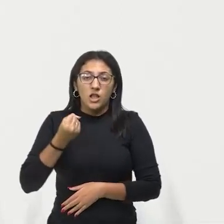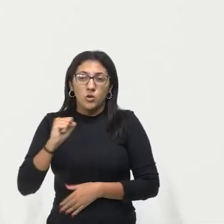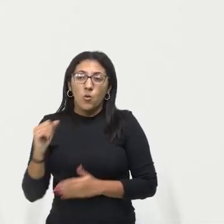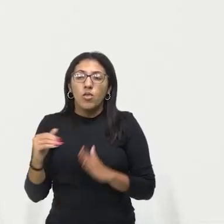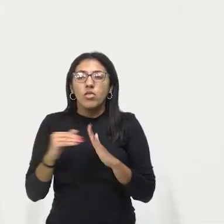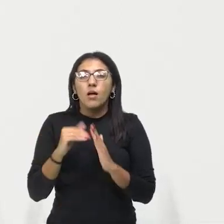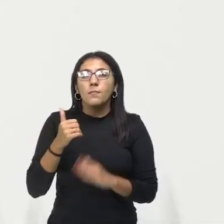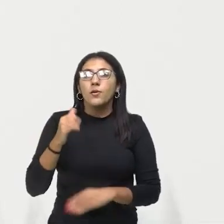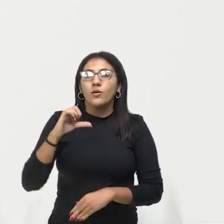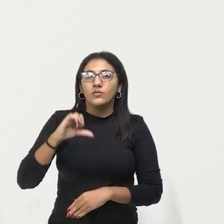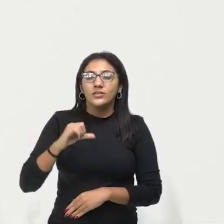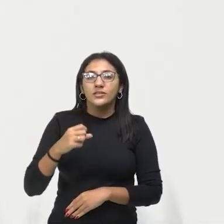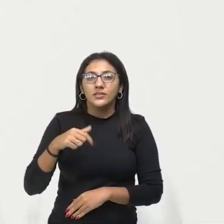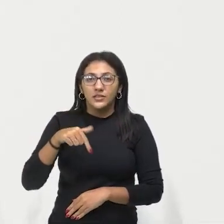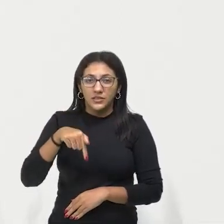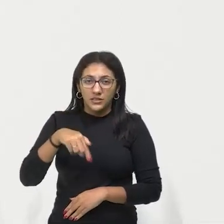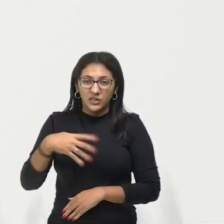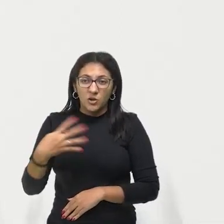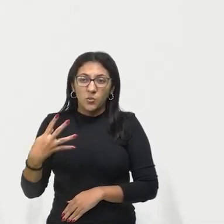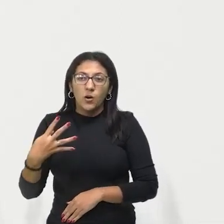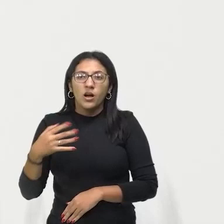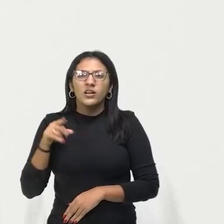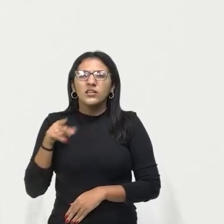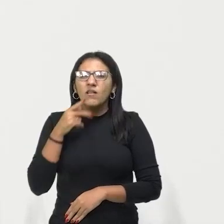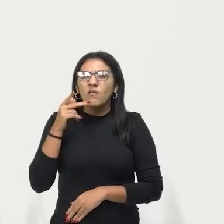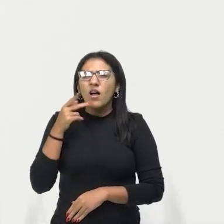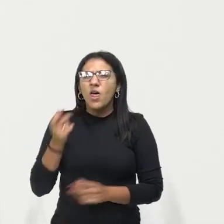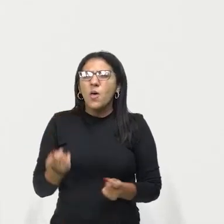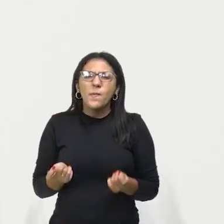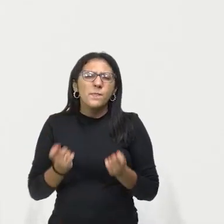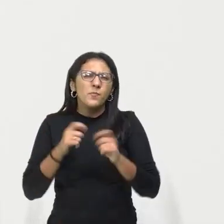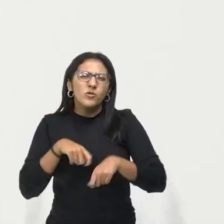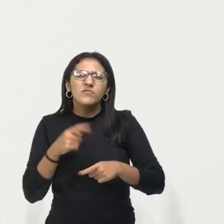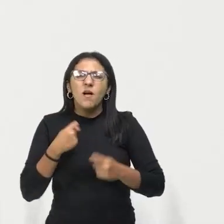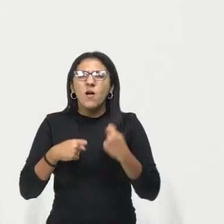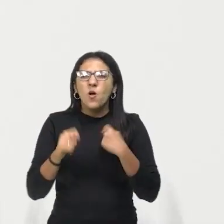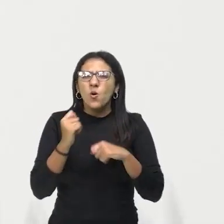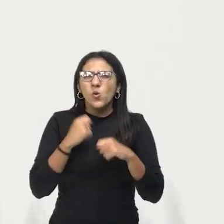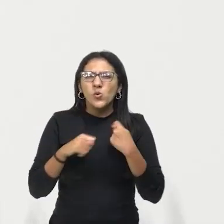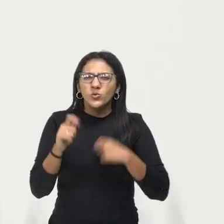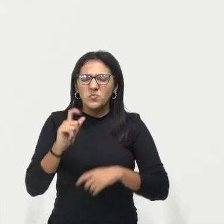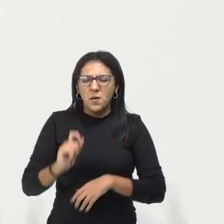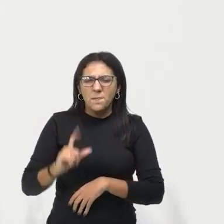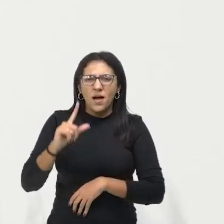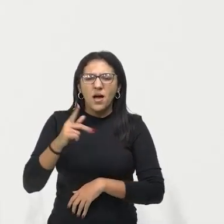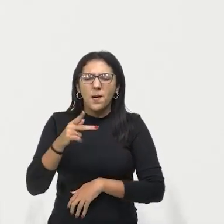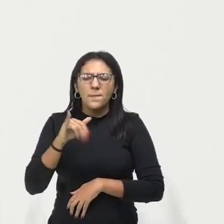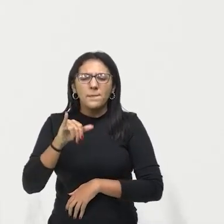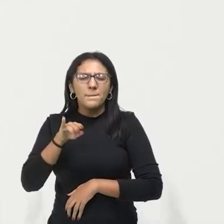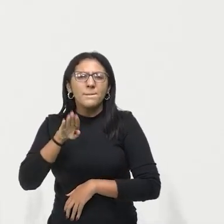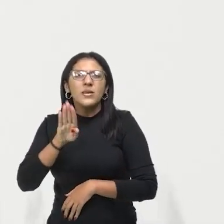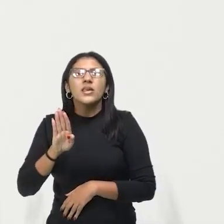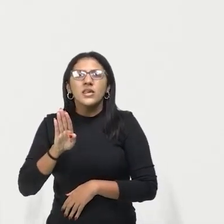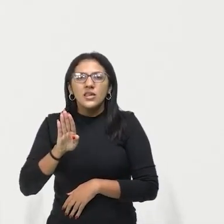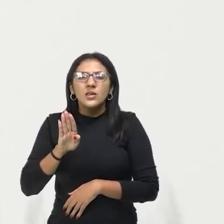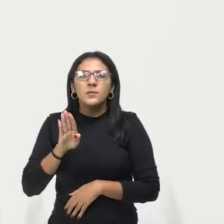74, eles diziam que eles podiam trazer elevados índices para o desenvolvimento